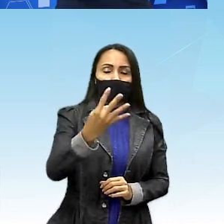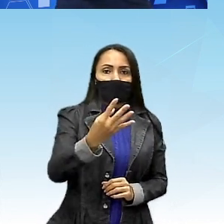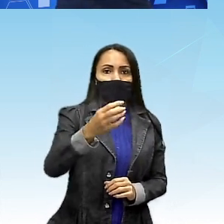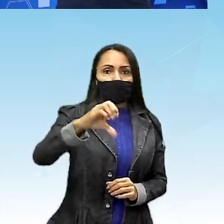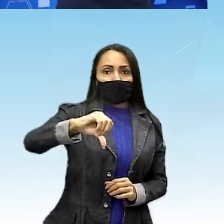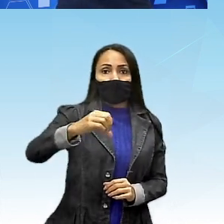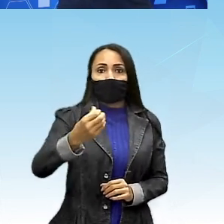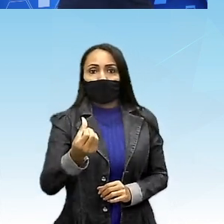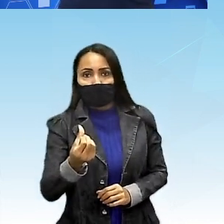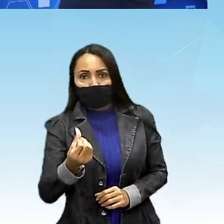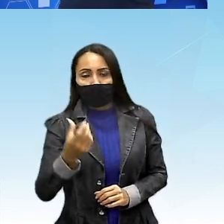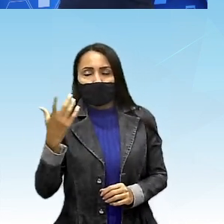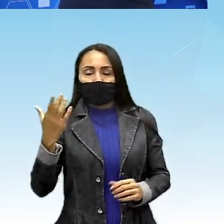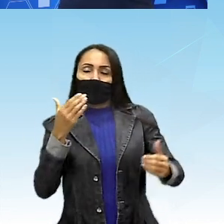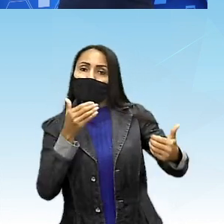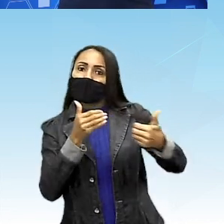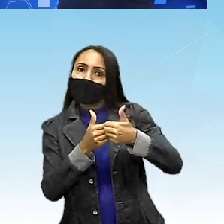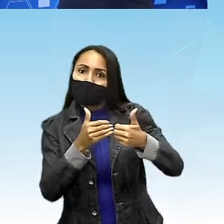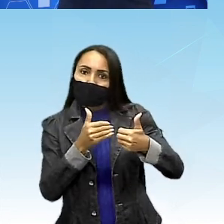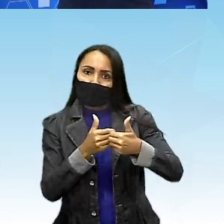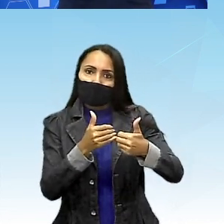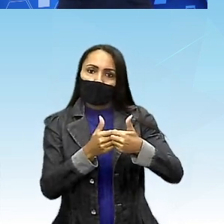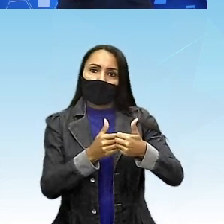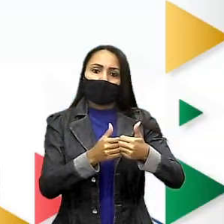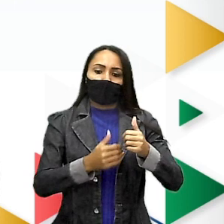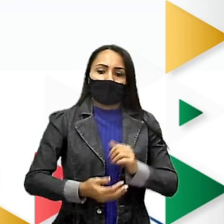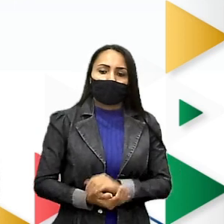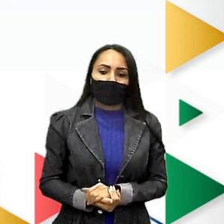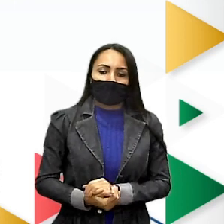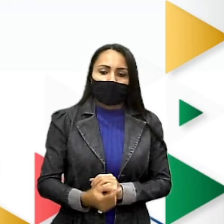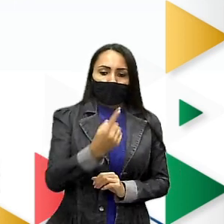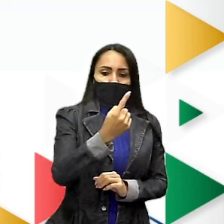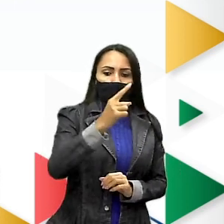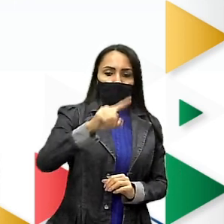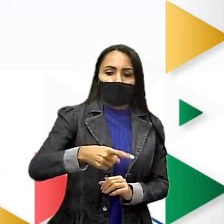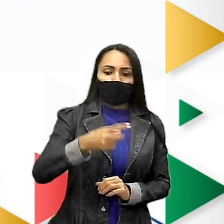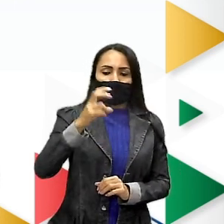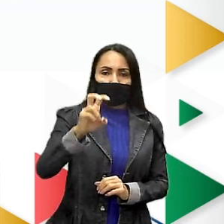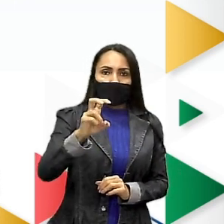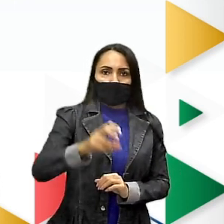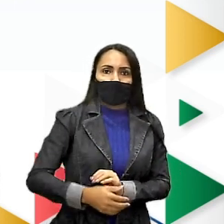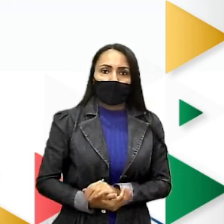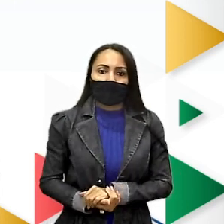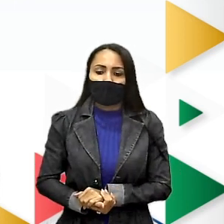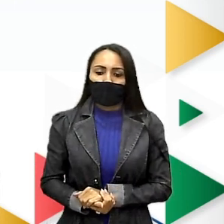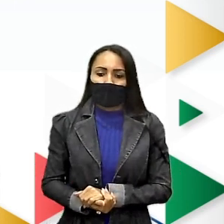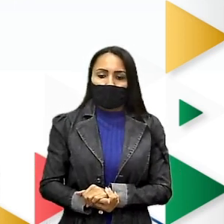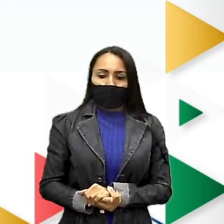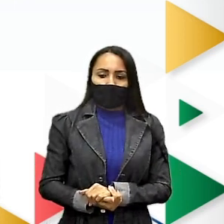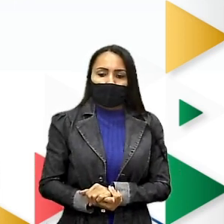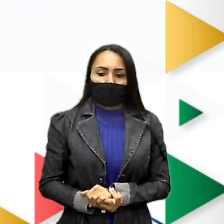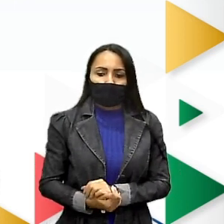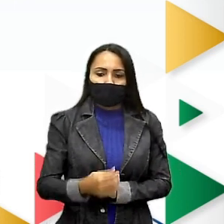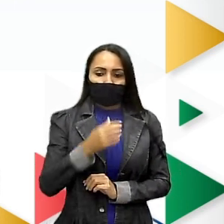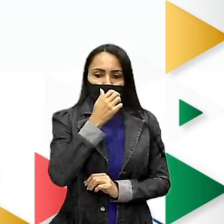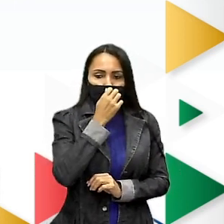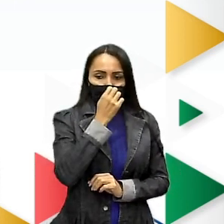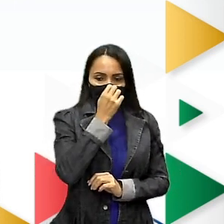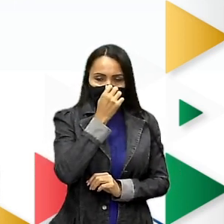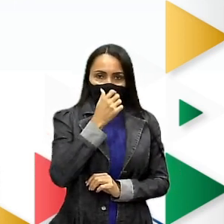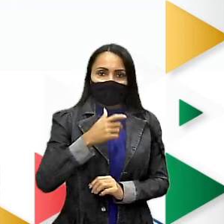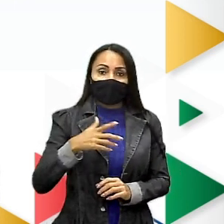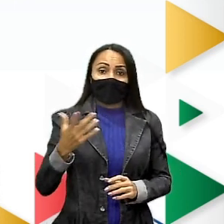1,496. Está mais perto de 1,5 do que deixar 1,496, tá? Se você quiser ser